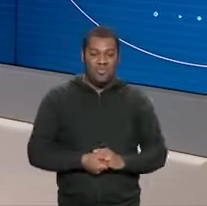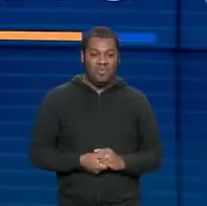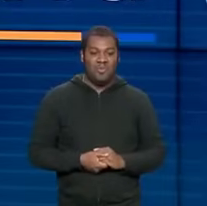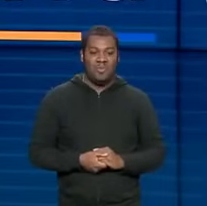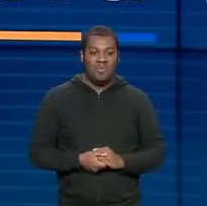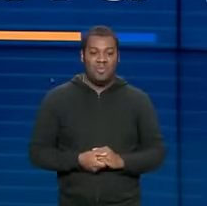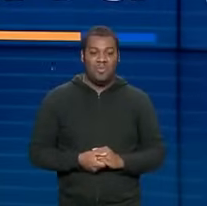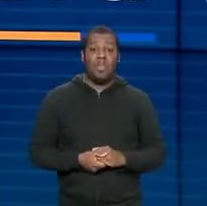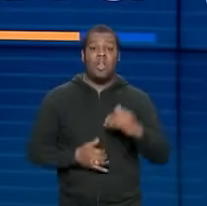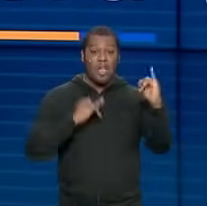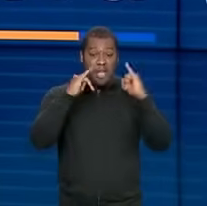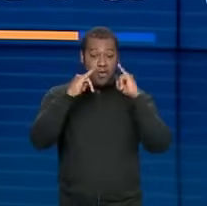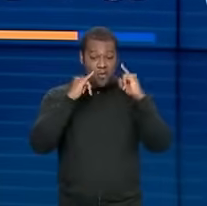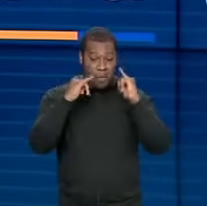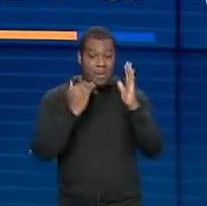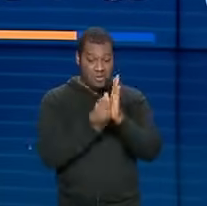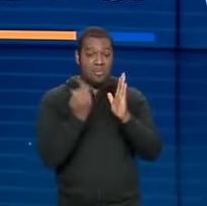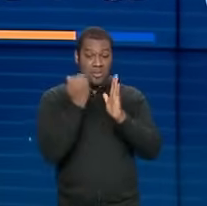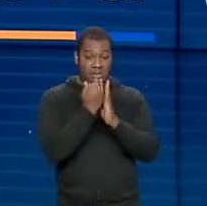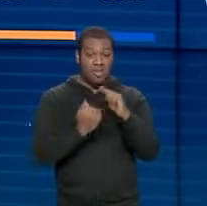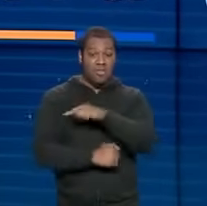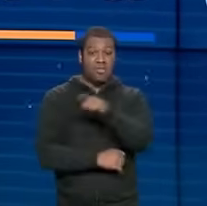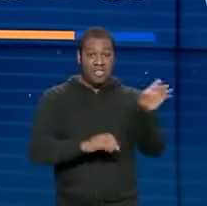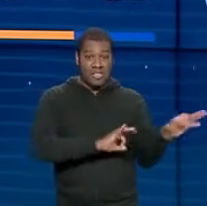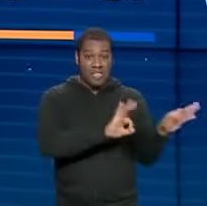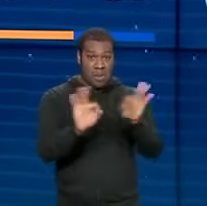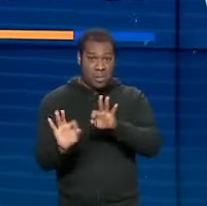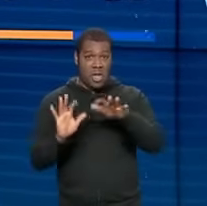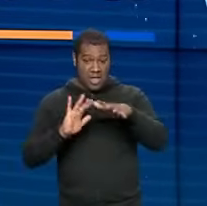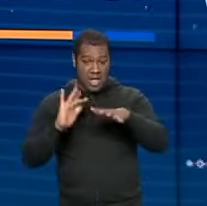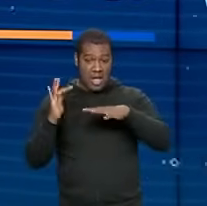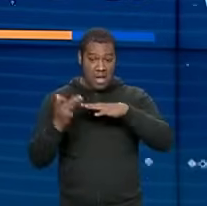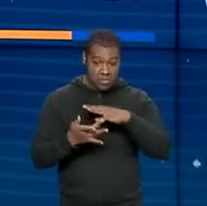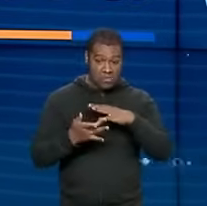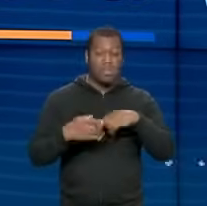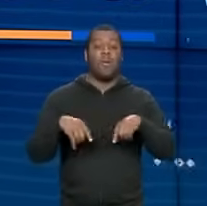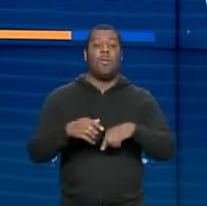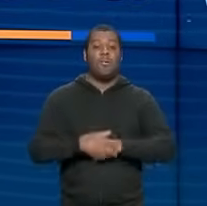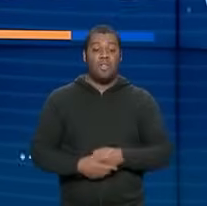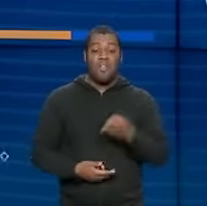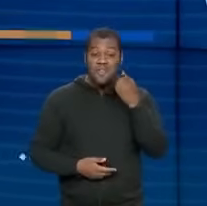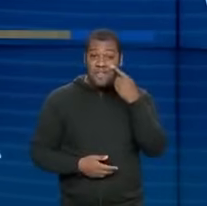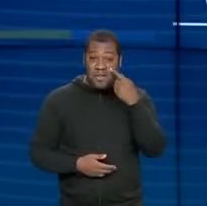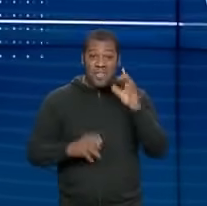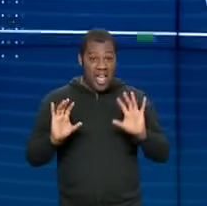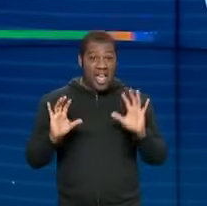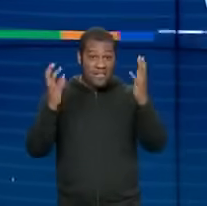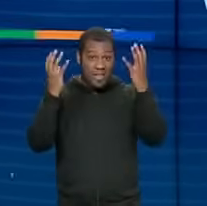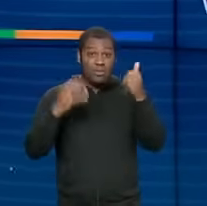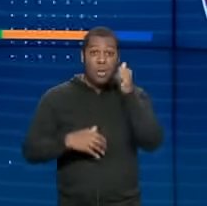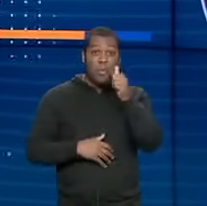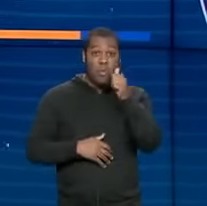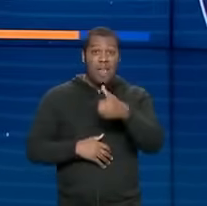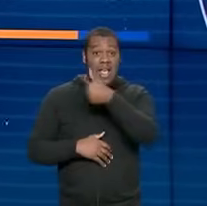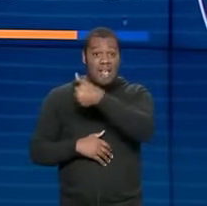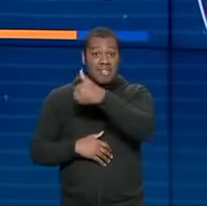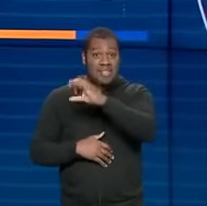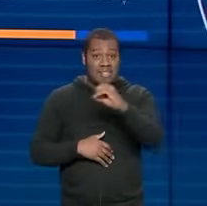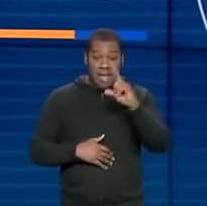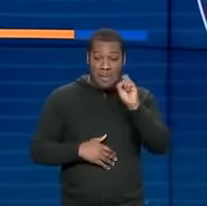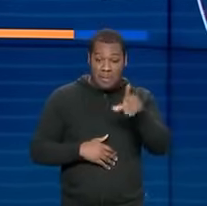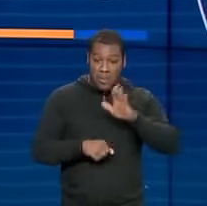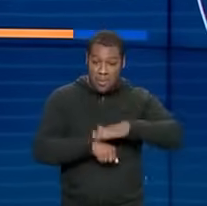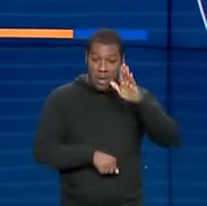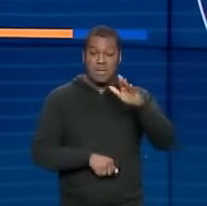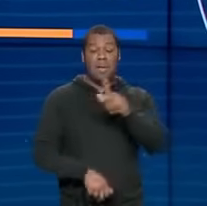para outras informações você acompanha também a gente nas redes sociais e você viu que esse evento reuniu 100 mil mulheres durante o encontro o